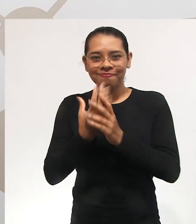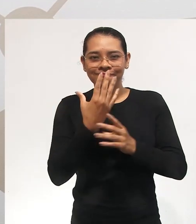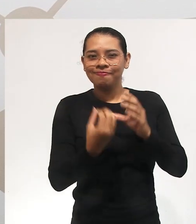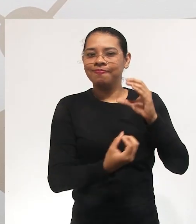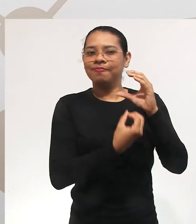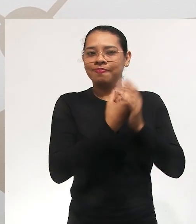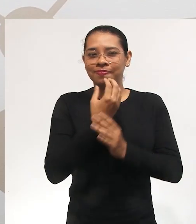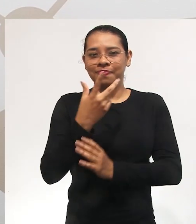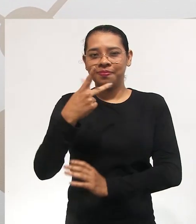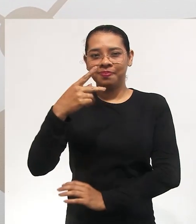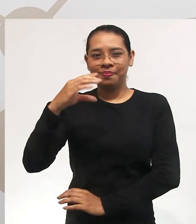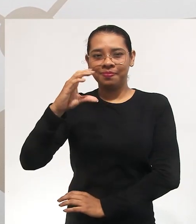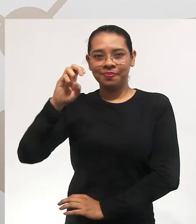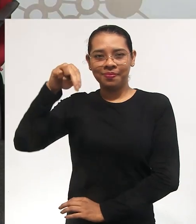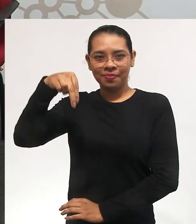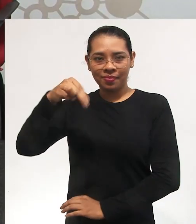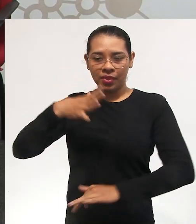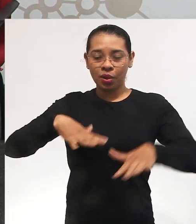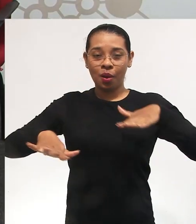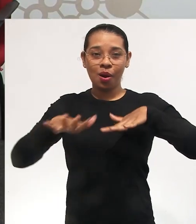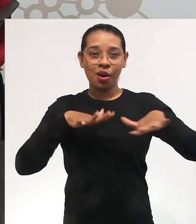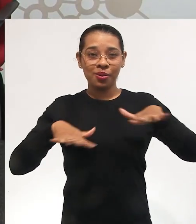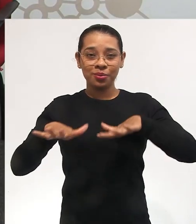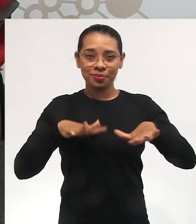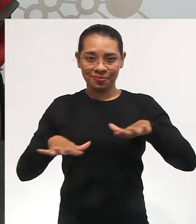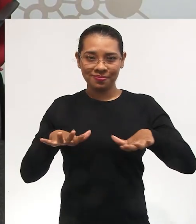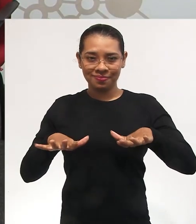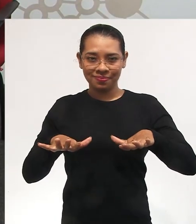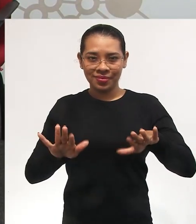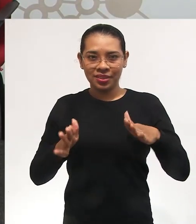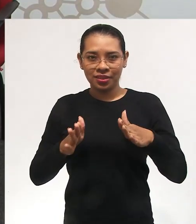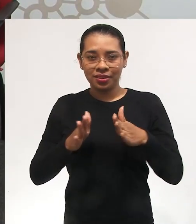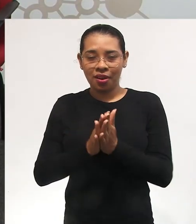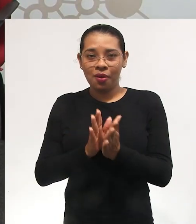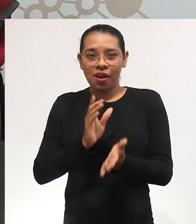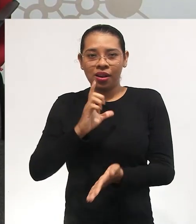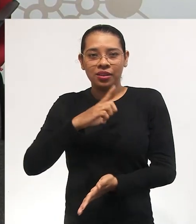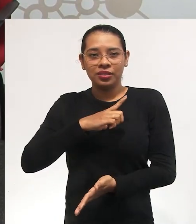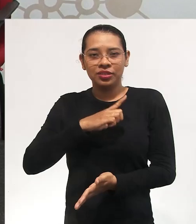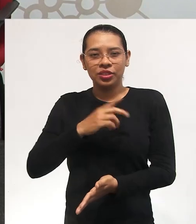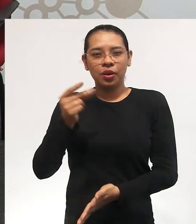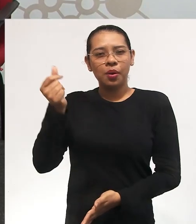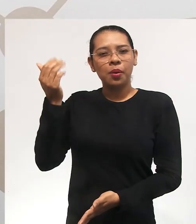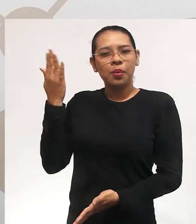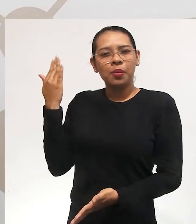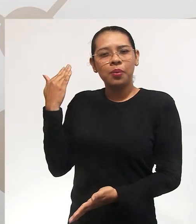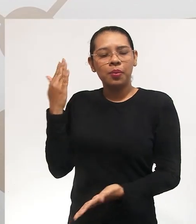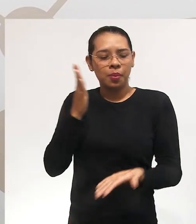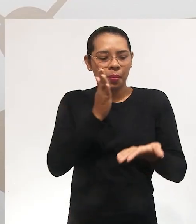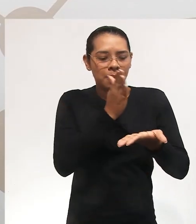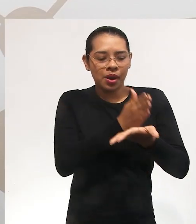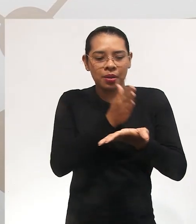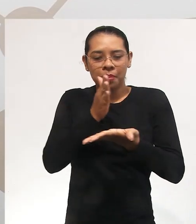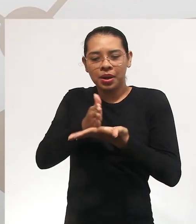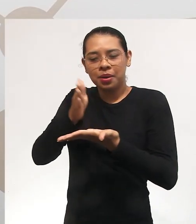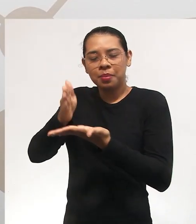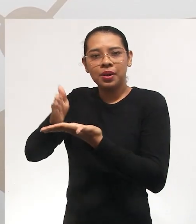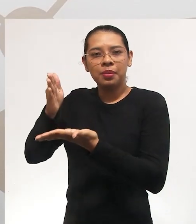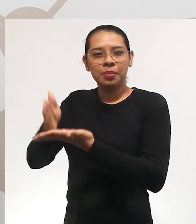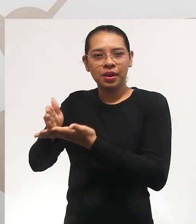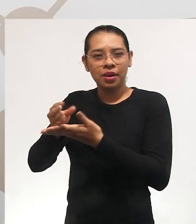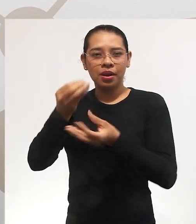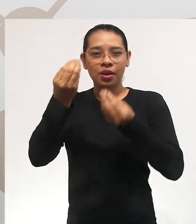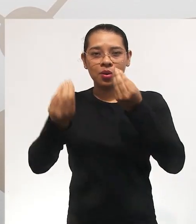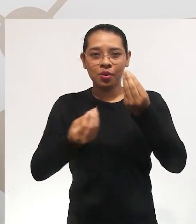ação, não sei se você lembra. Ah, lembro. O PCN em ação eram módulos dizendo como estudar